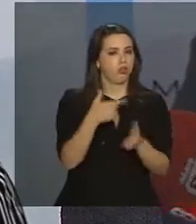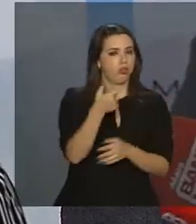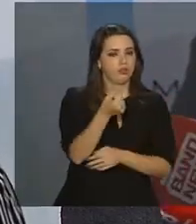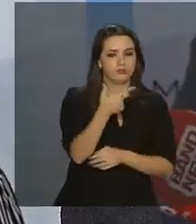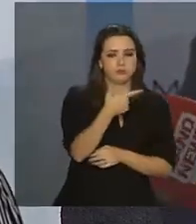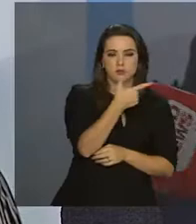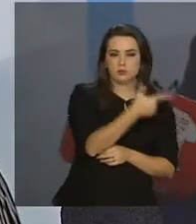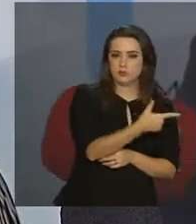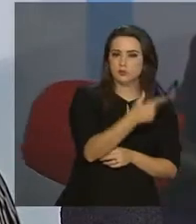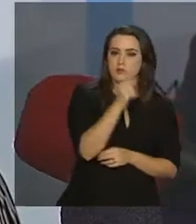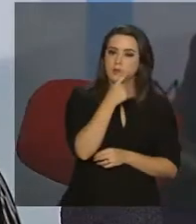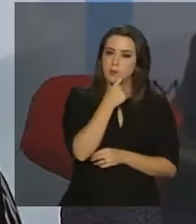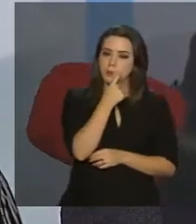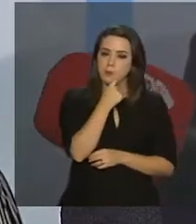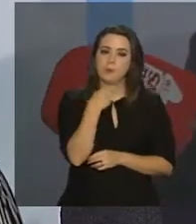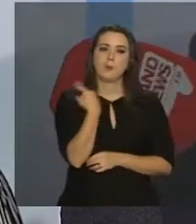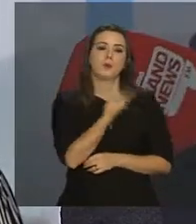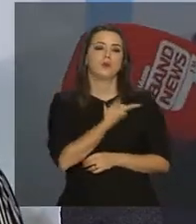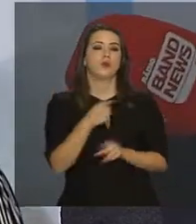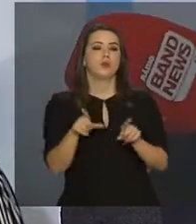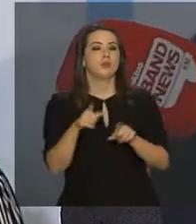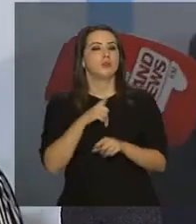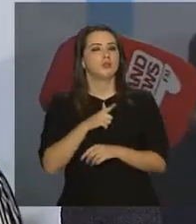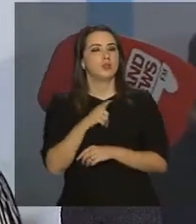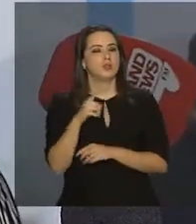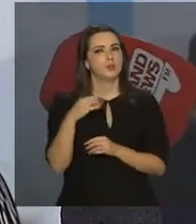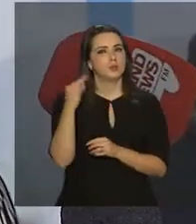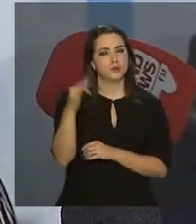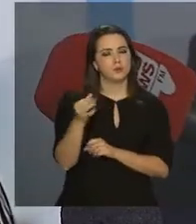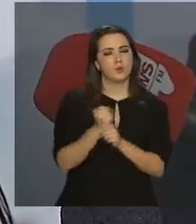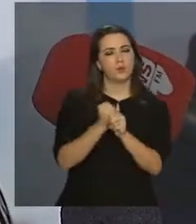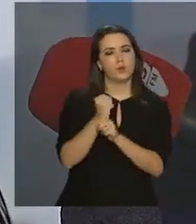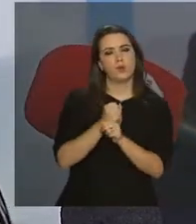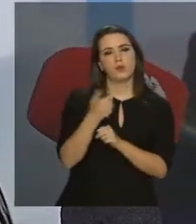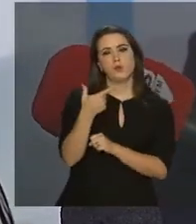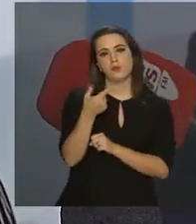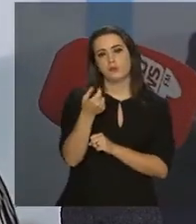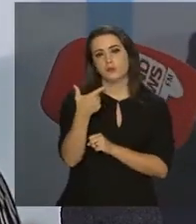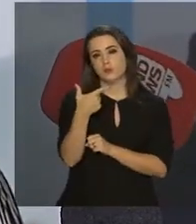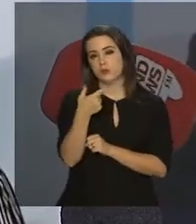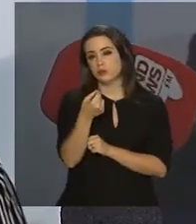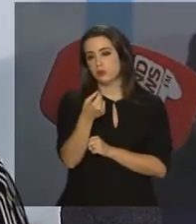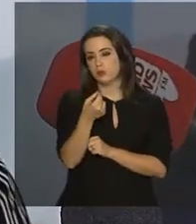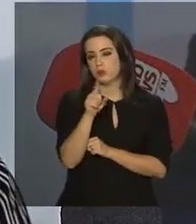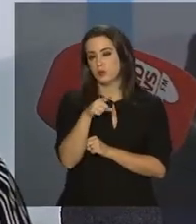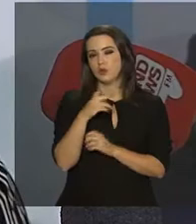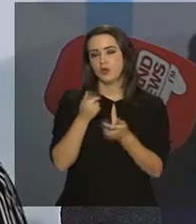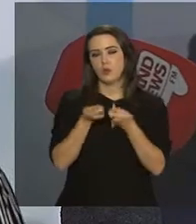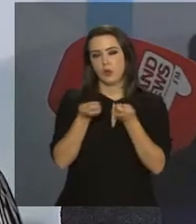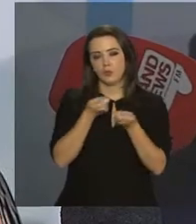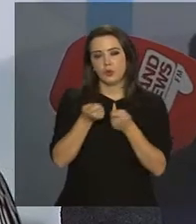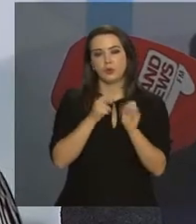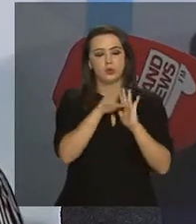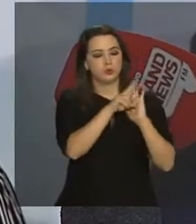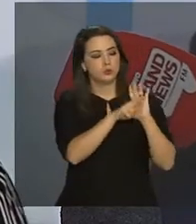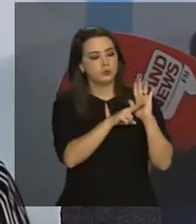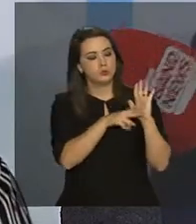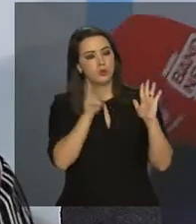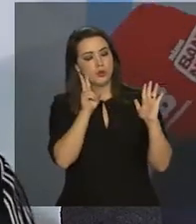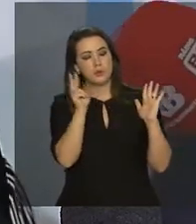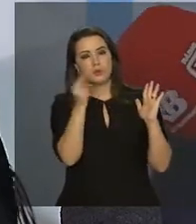um monitoramento feito em parceria entre o Ministério da Saúde e a Anvisa. E aí, nesse